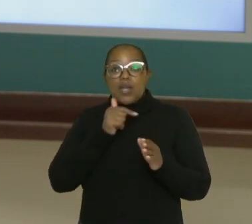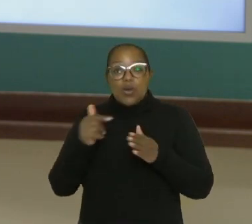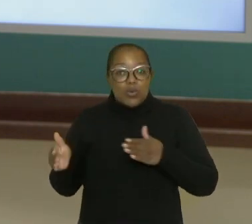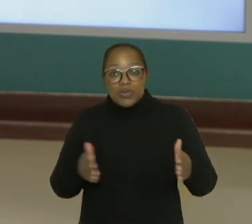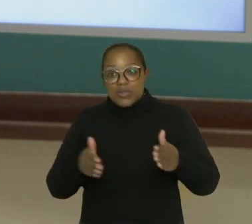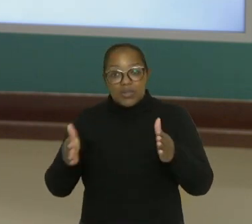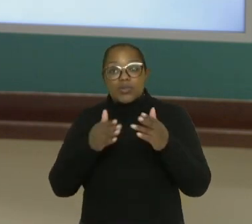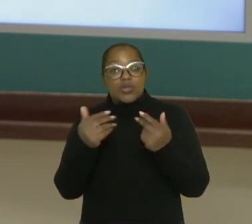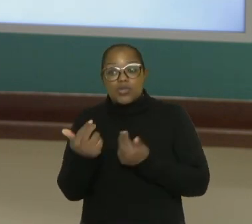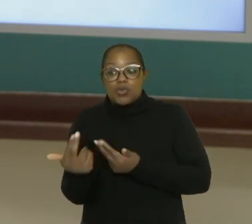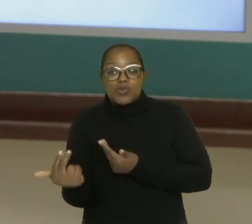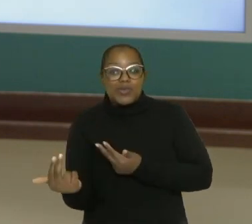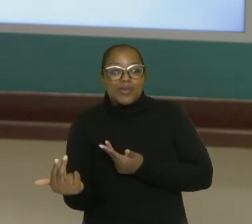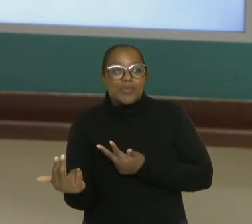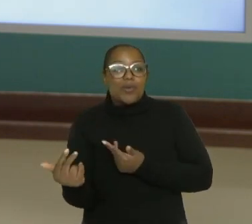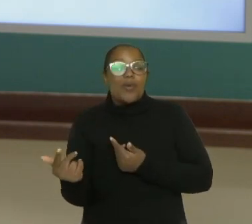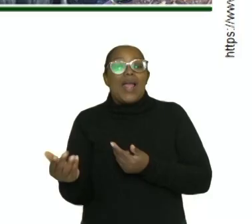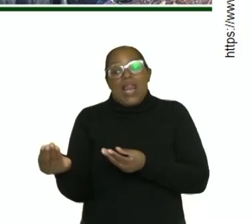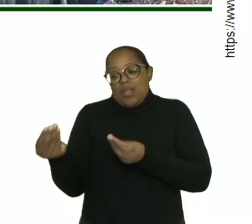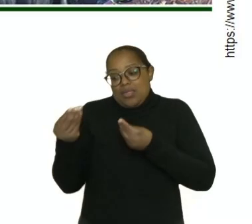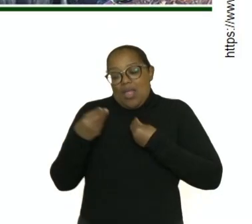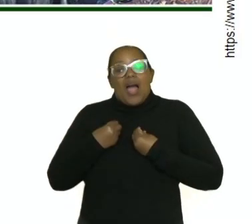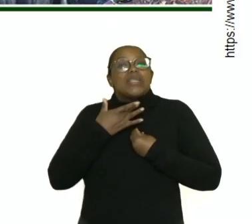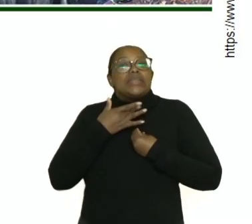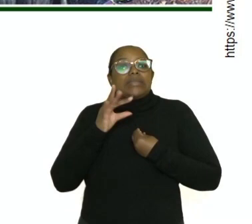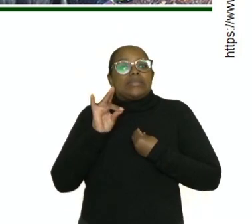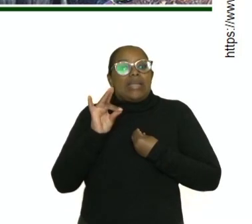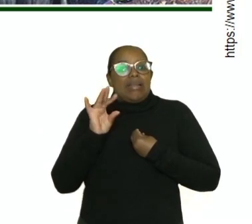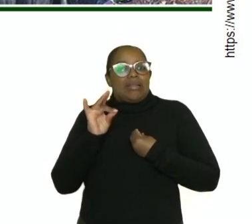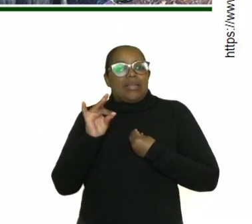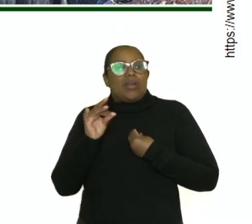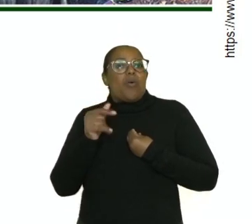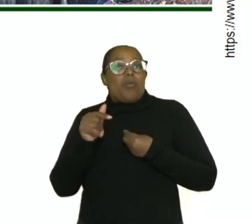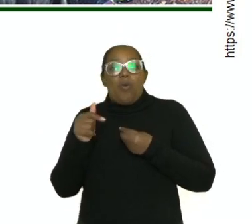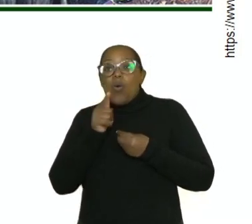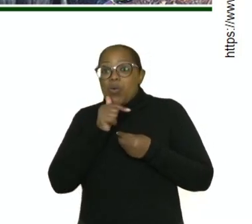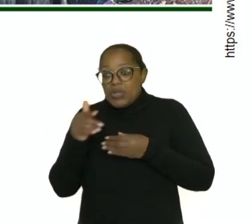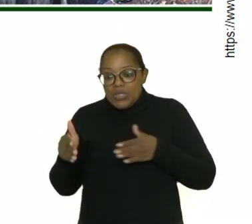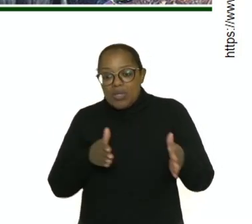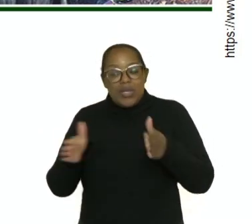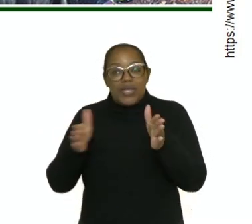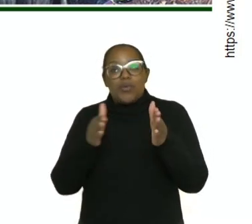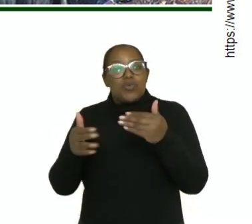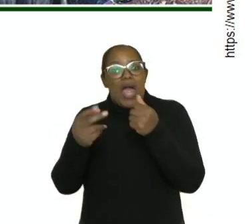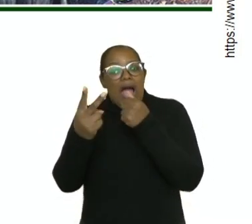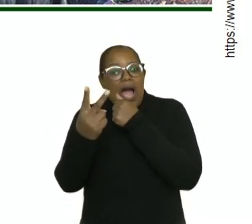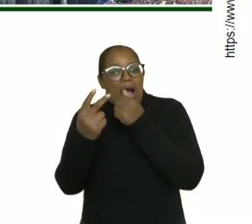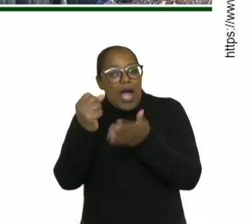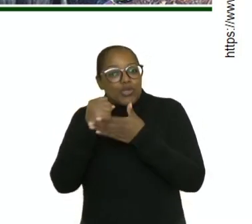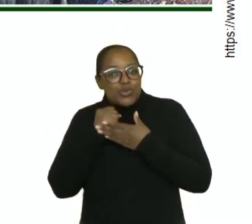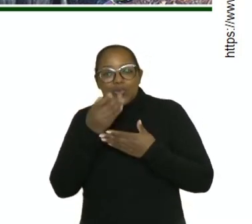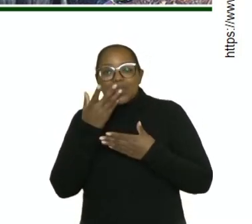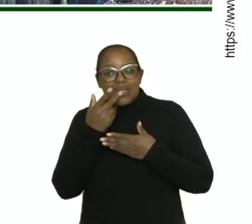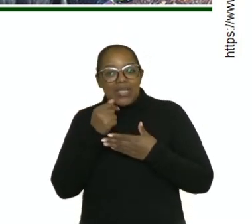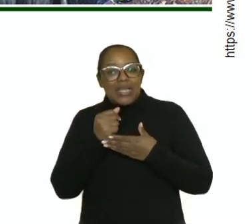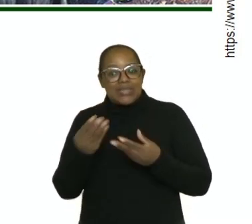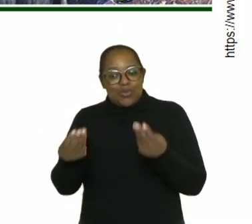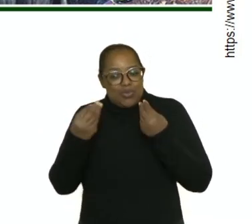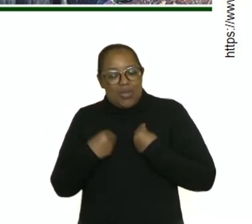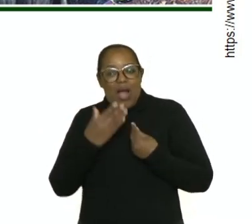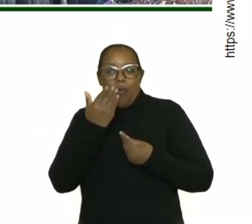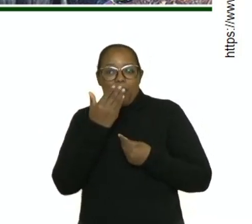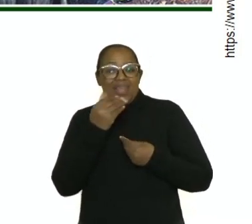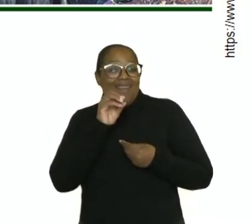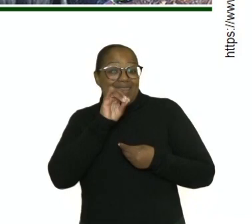nossos irmãos, saciam nossa sede. Os rios carregam nossas canoas e alimentam nossas crianças. Se lhe vendermos a terra,